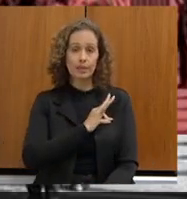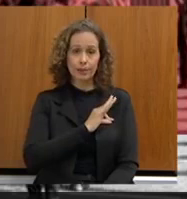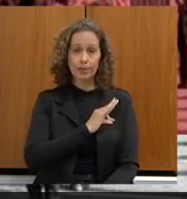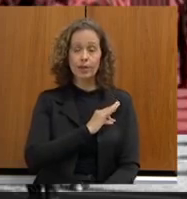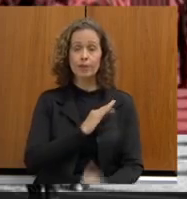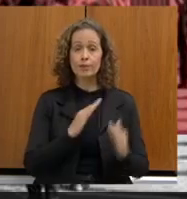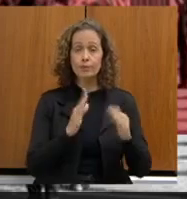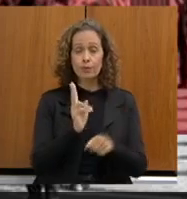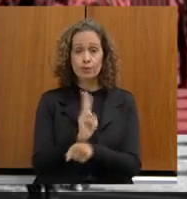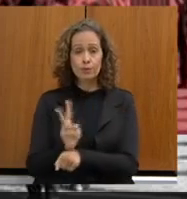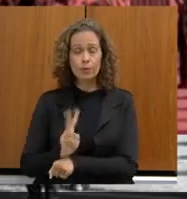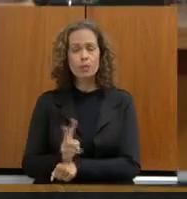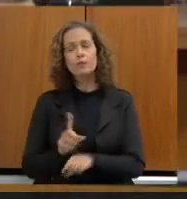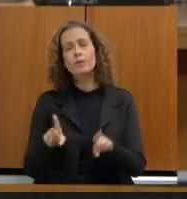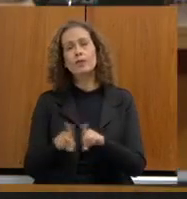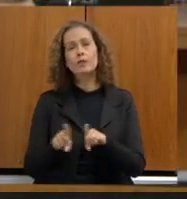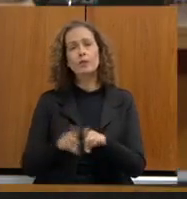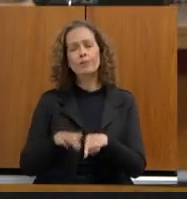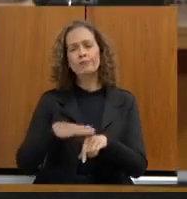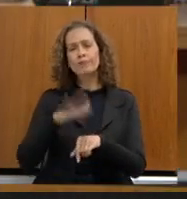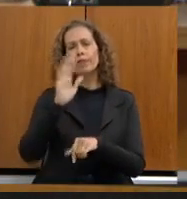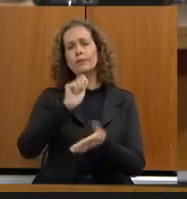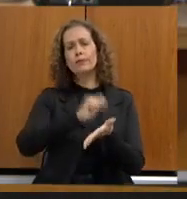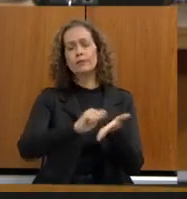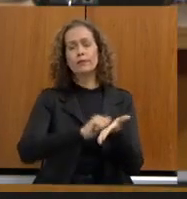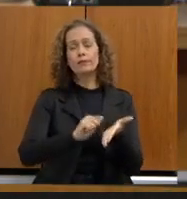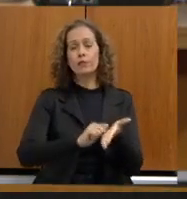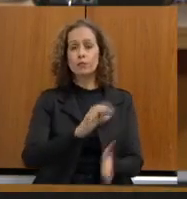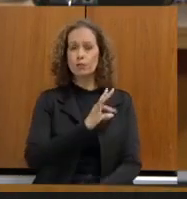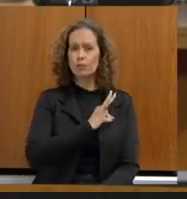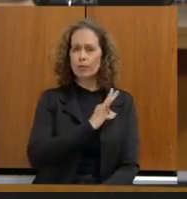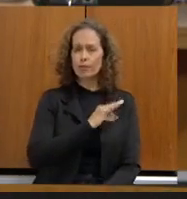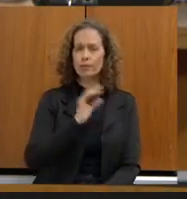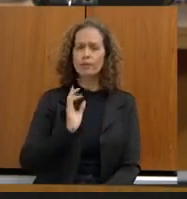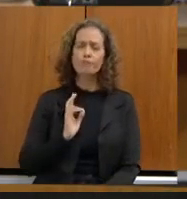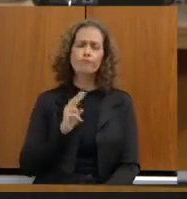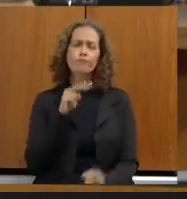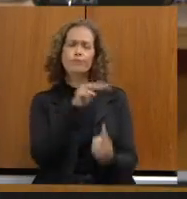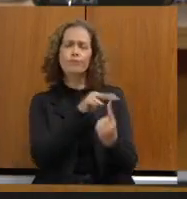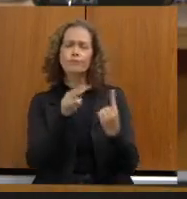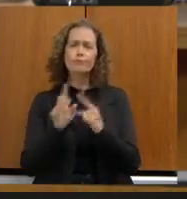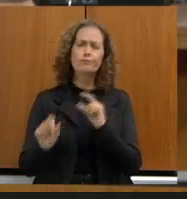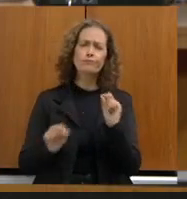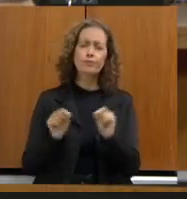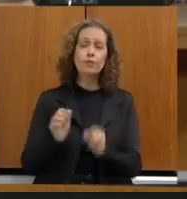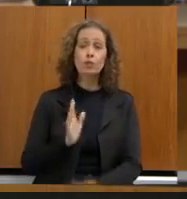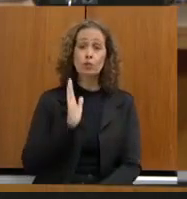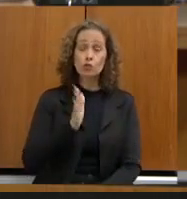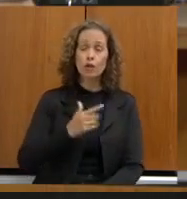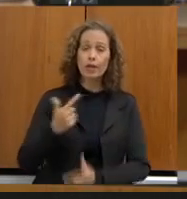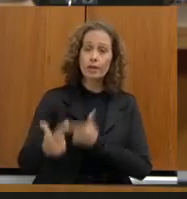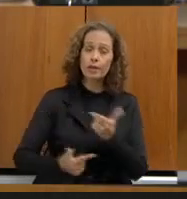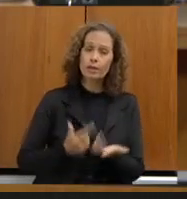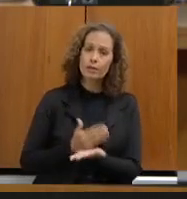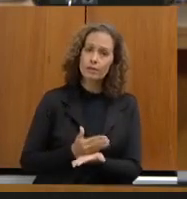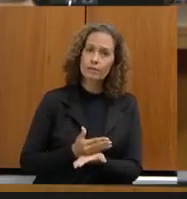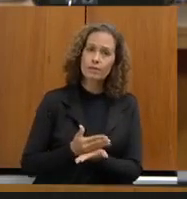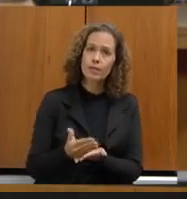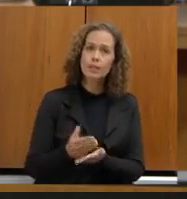escrivães de polícia com perspectiva de designação já agora